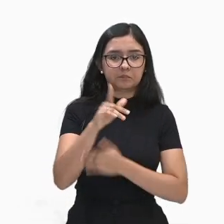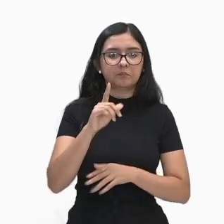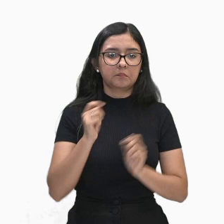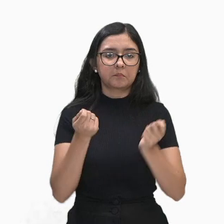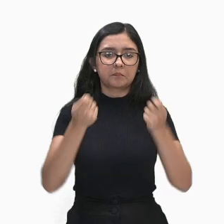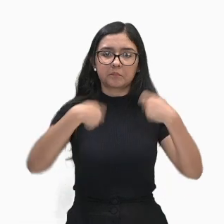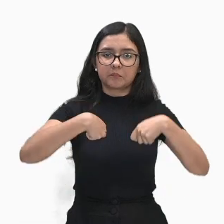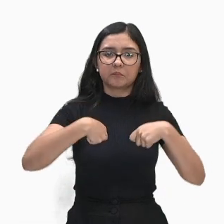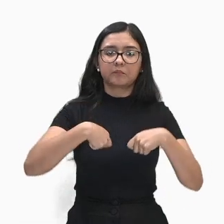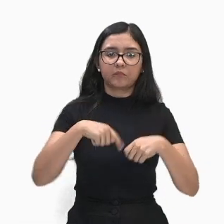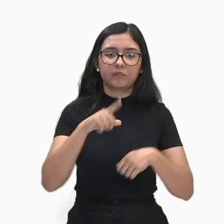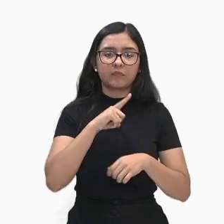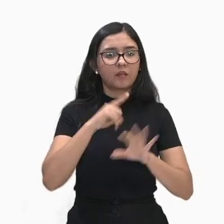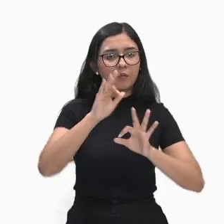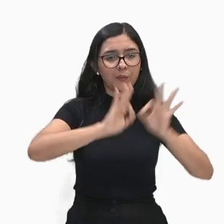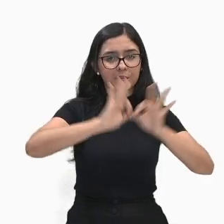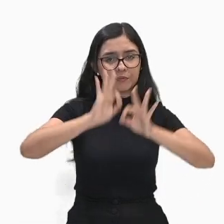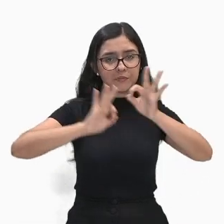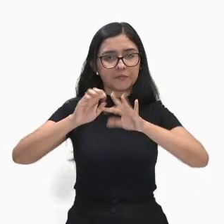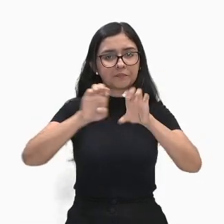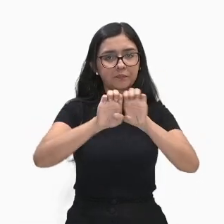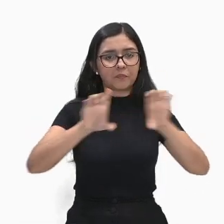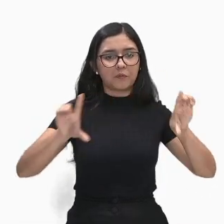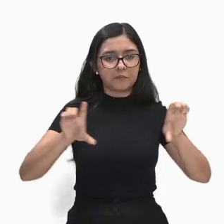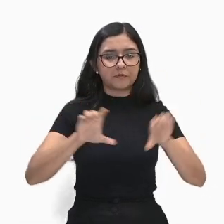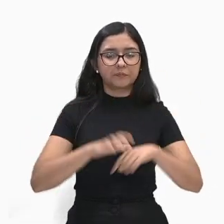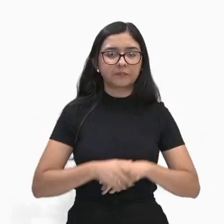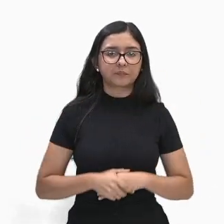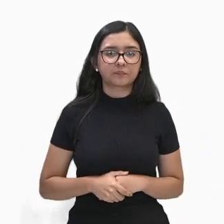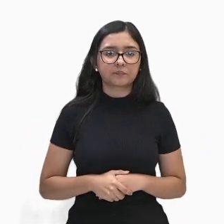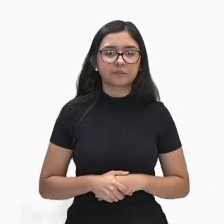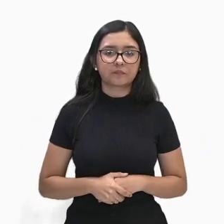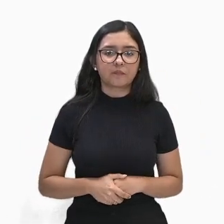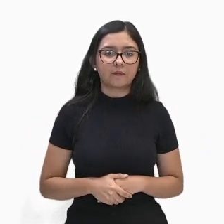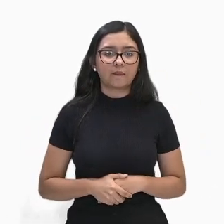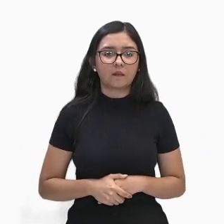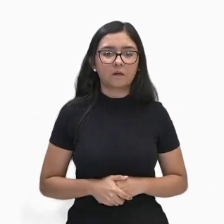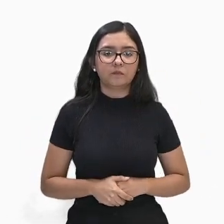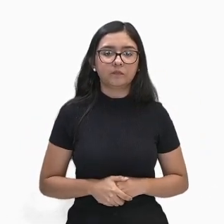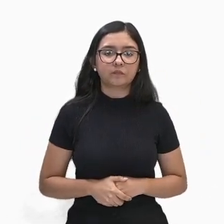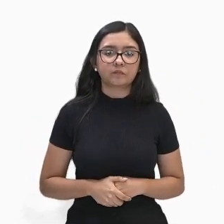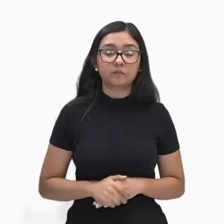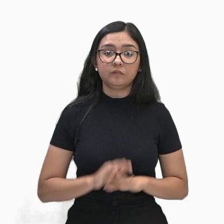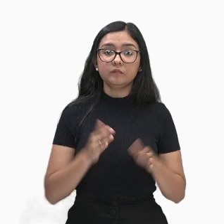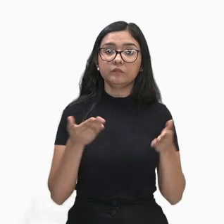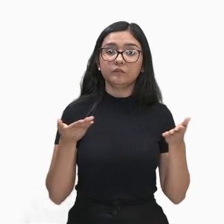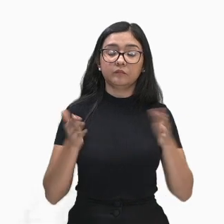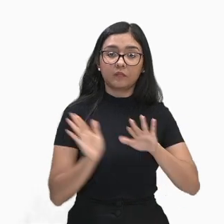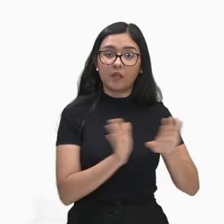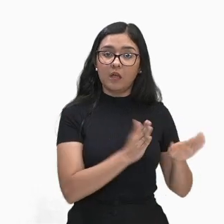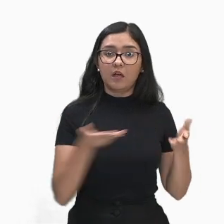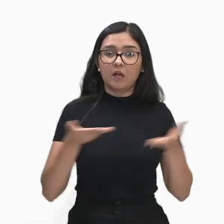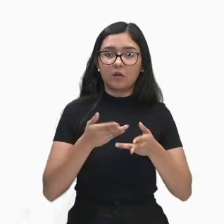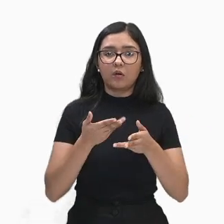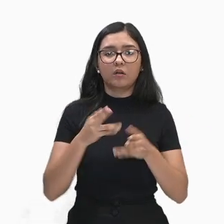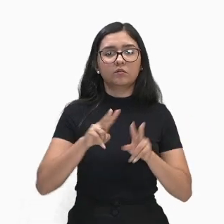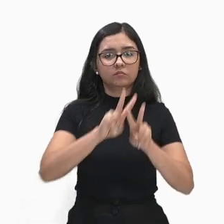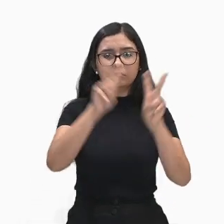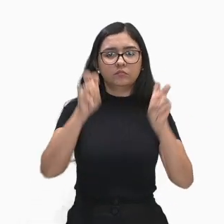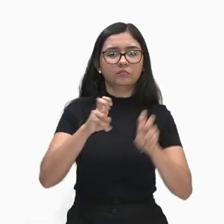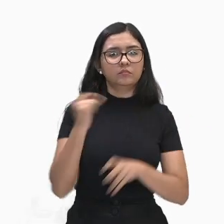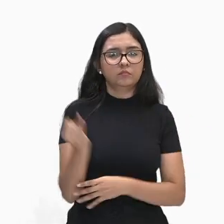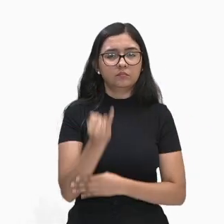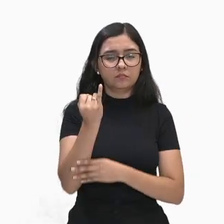carga total bem legal aqui para você observar. Agora vamos falar de um assunto muito importante também, que nós vimos